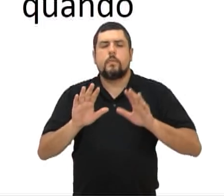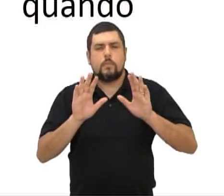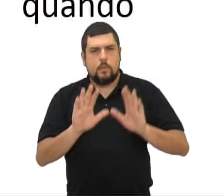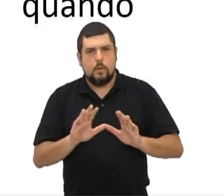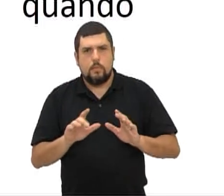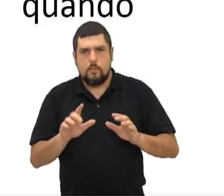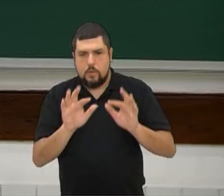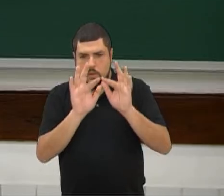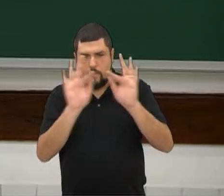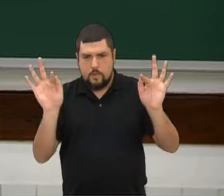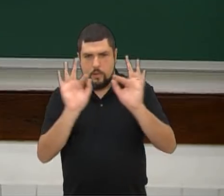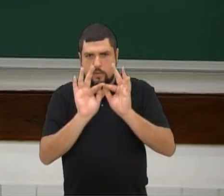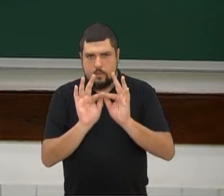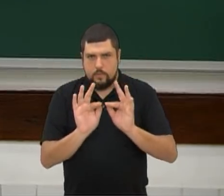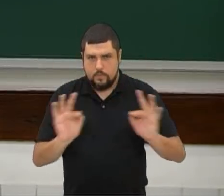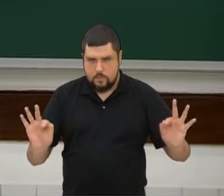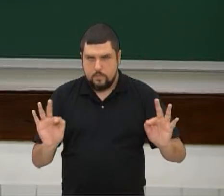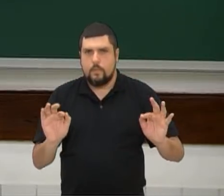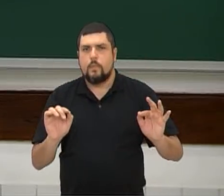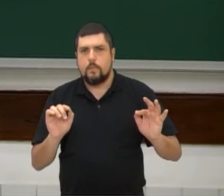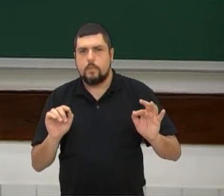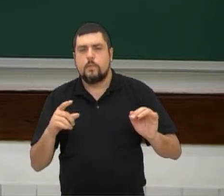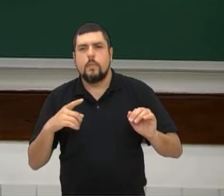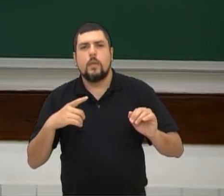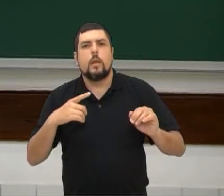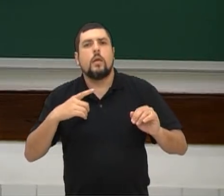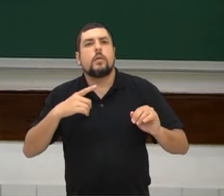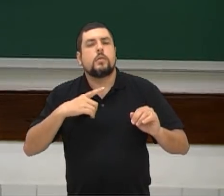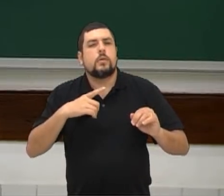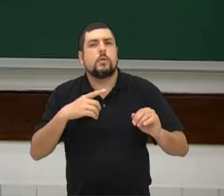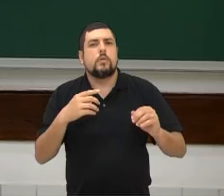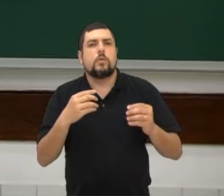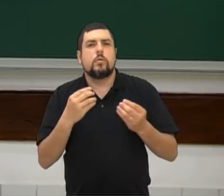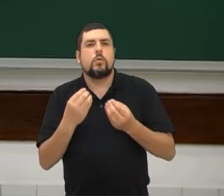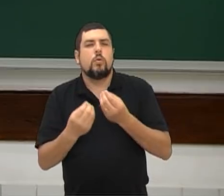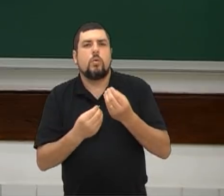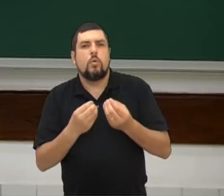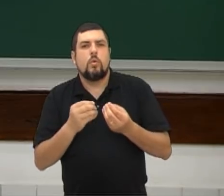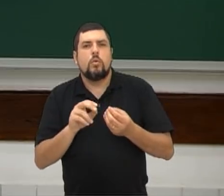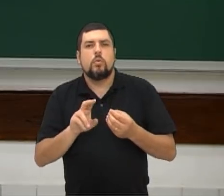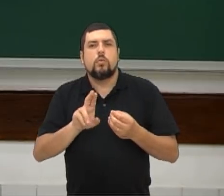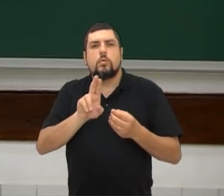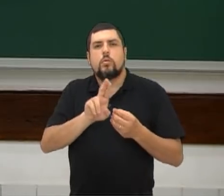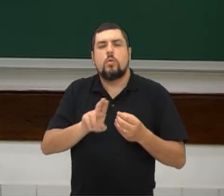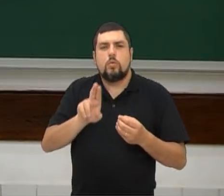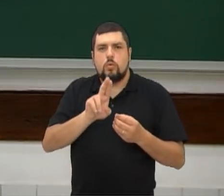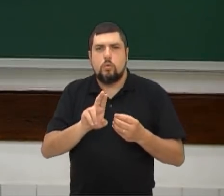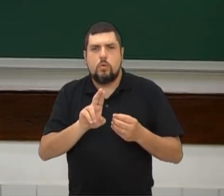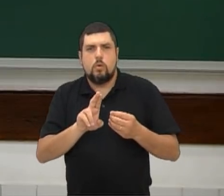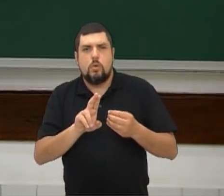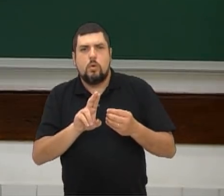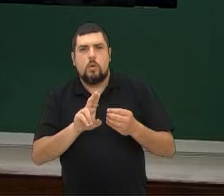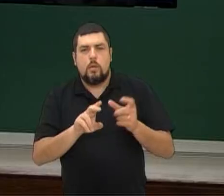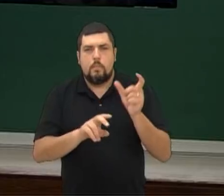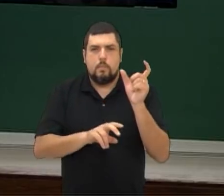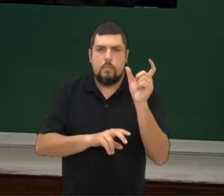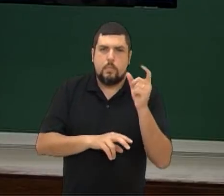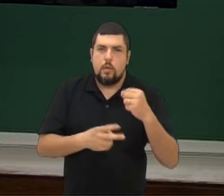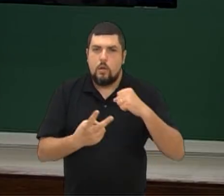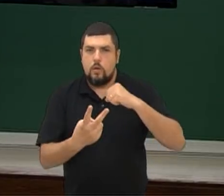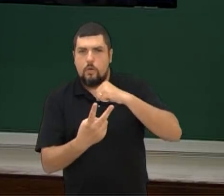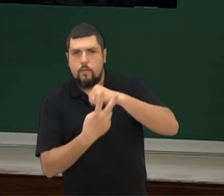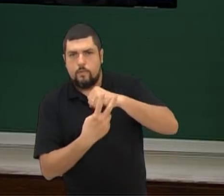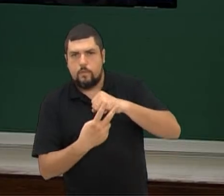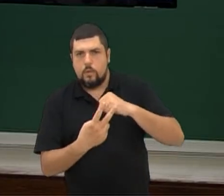sentido? Então, a diferença de sentido produzida quando fazemos uso do plural ou do singular no verbo. Então, aqui